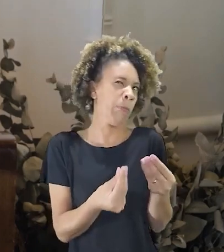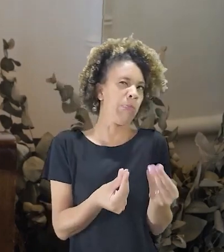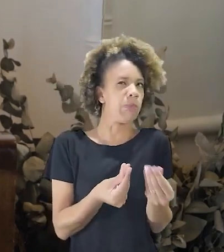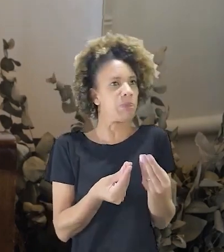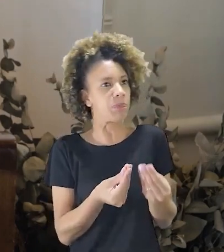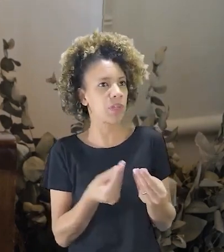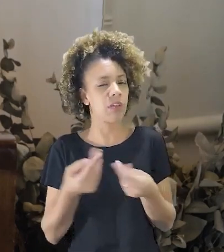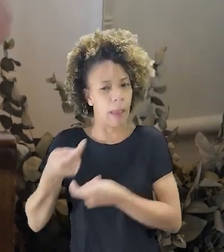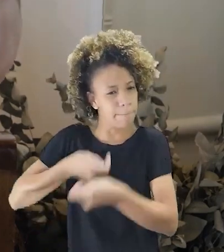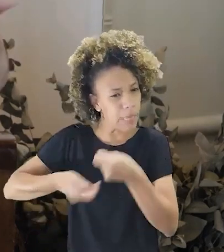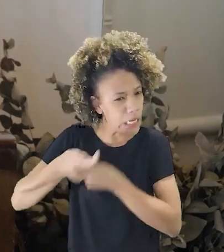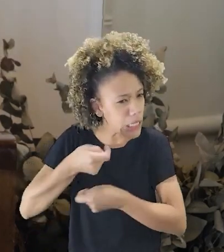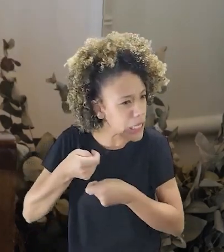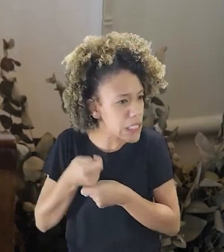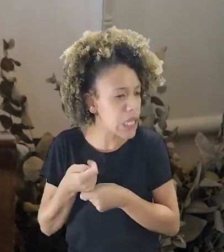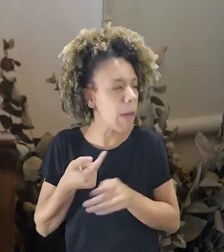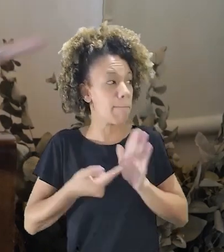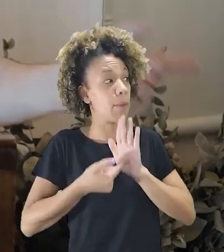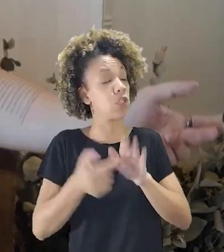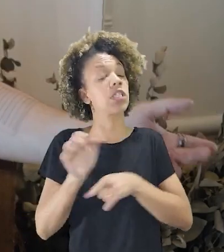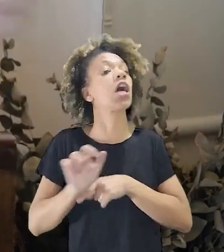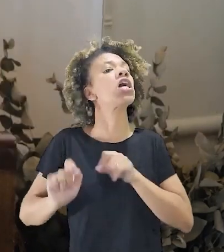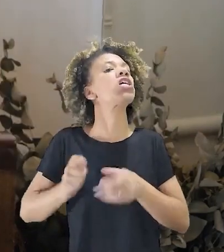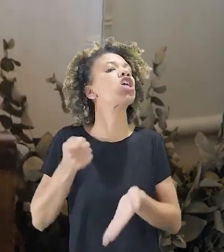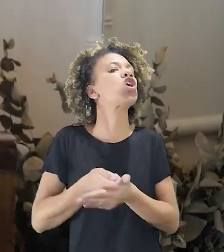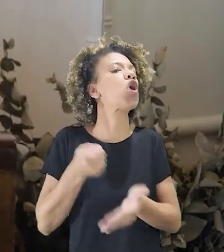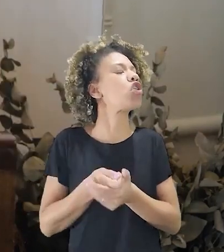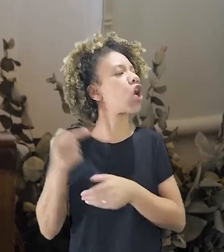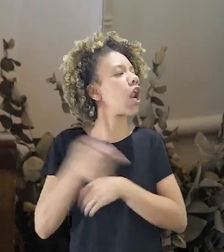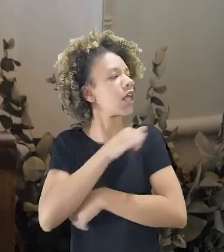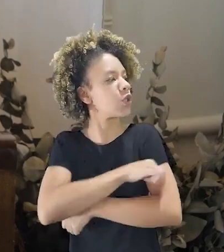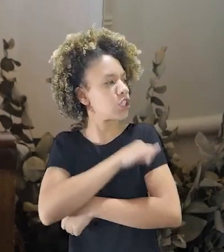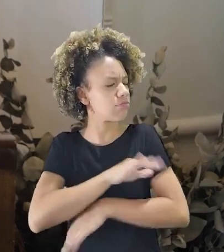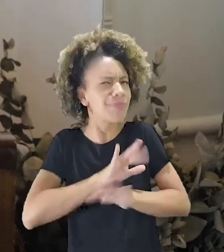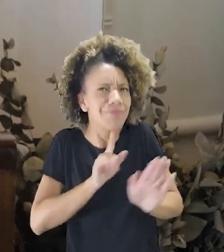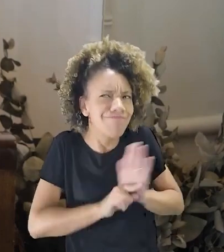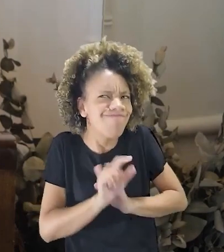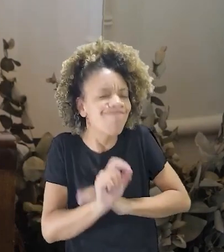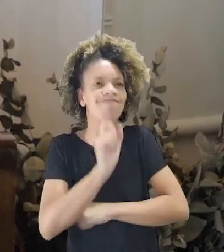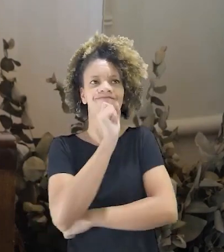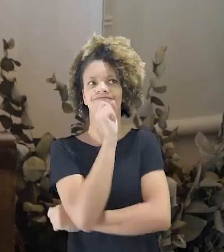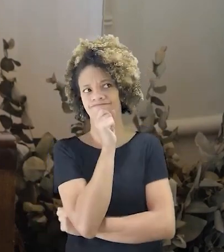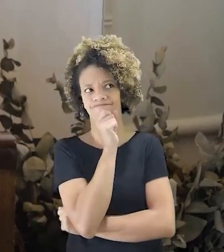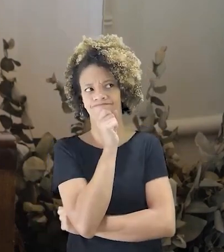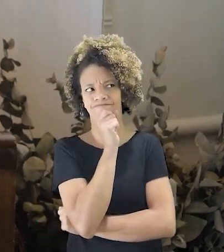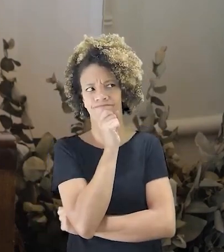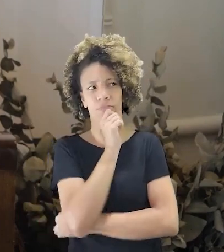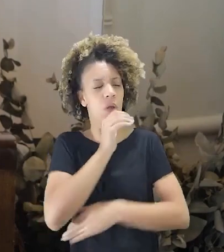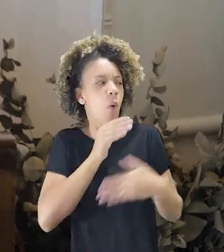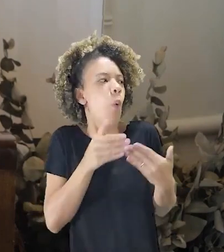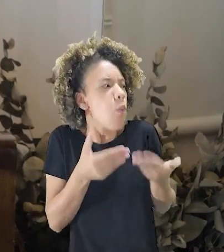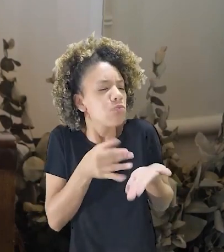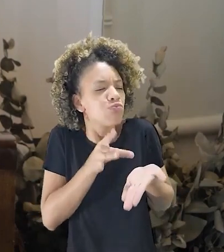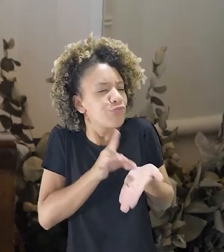dos milicianos para mostrar para o Estado quem que manda aqui, não faz comigo. E a minha pergunta é sobre o seguinte: quando que,